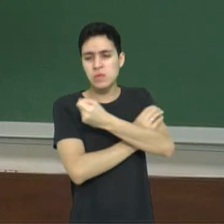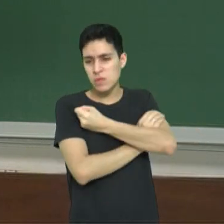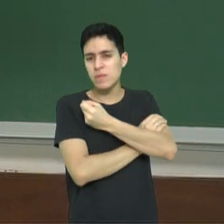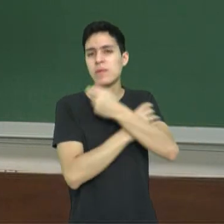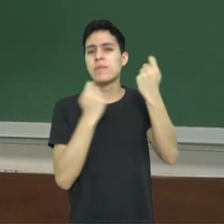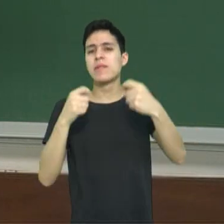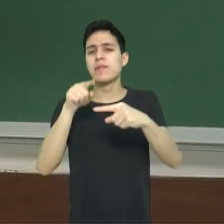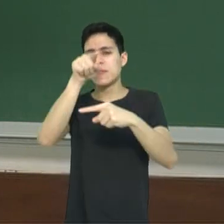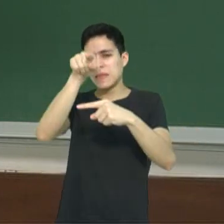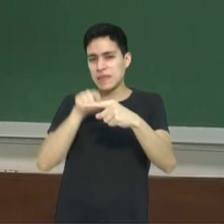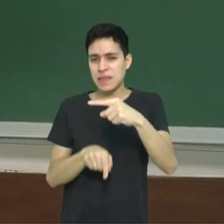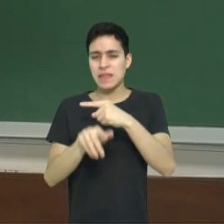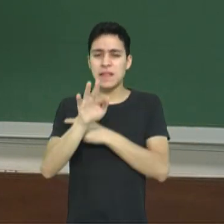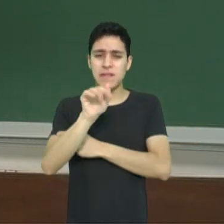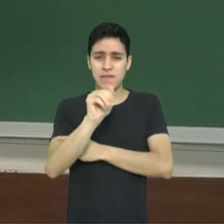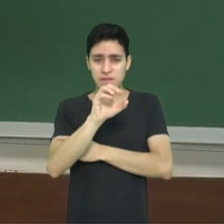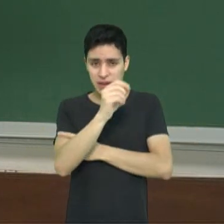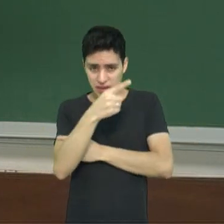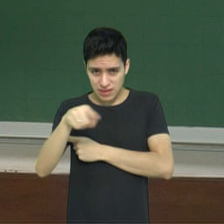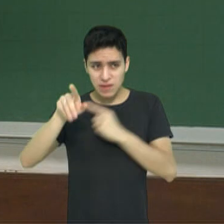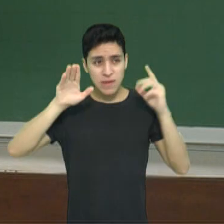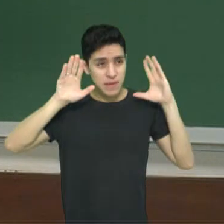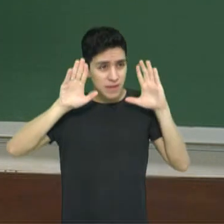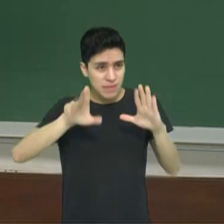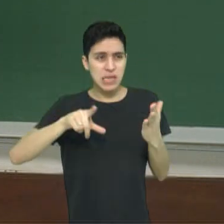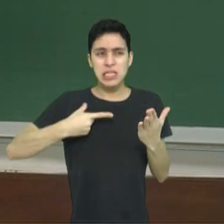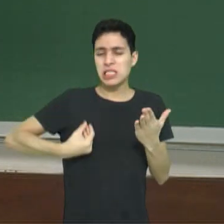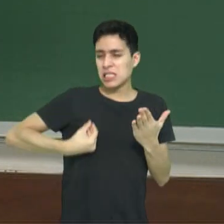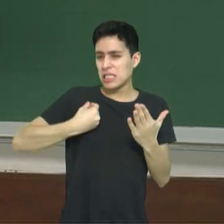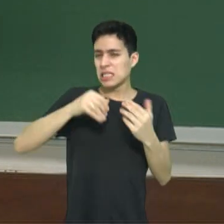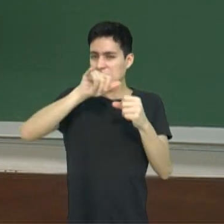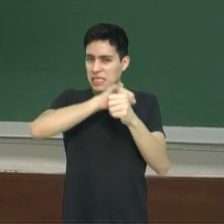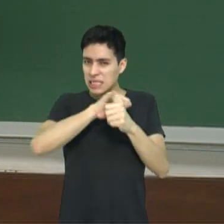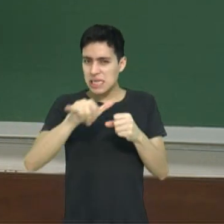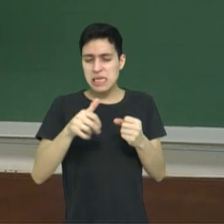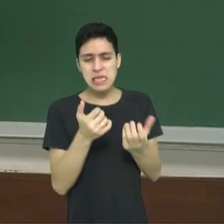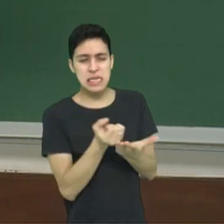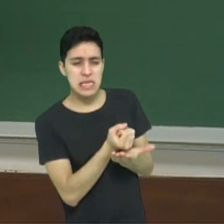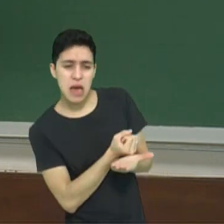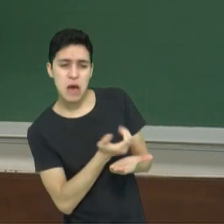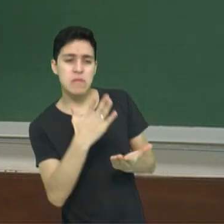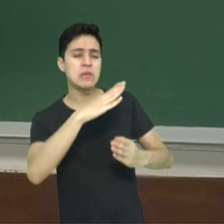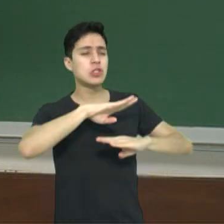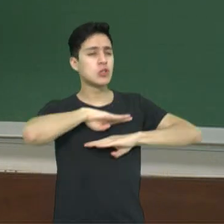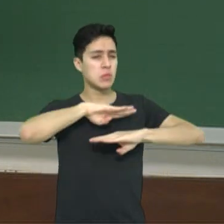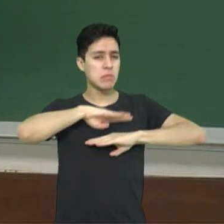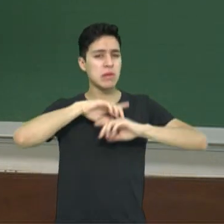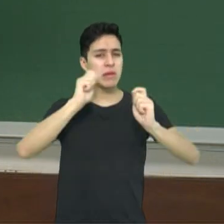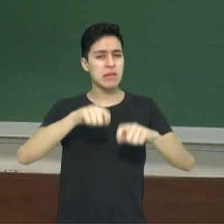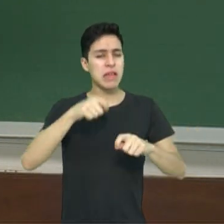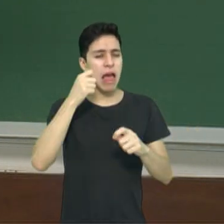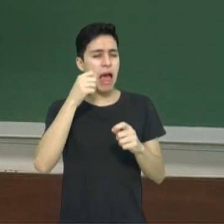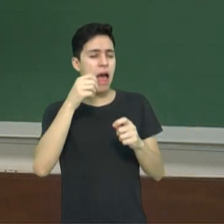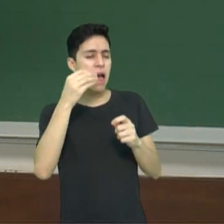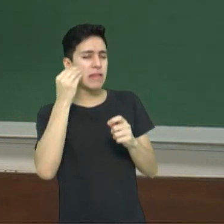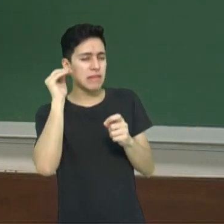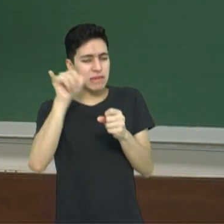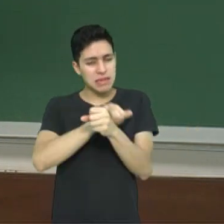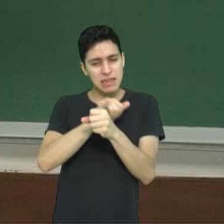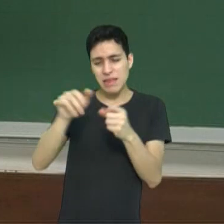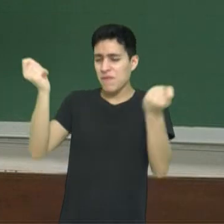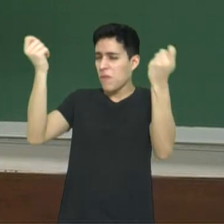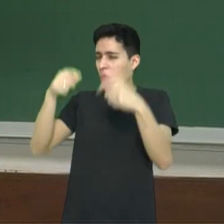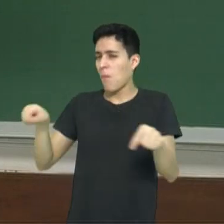com fração. Mas existe um jeitinho, em alguns casos, da gente escapar das frações,